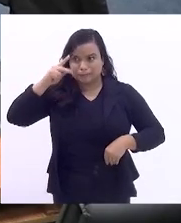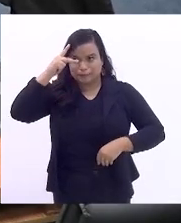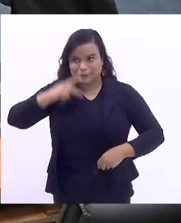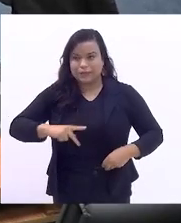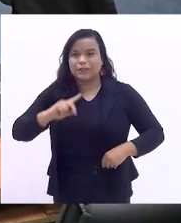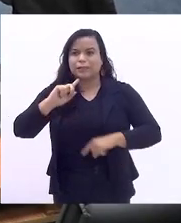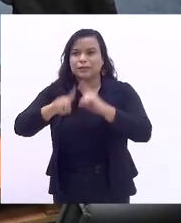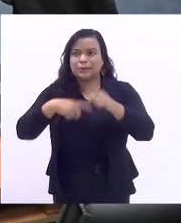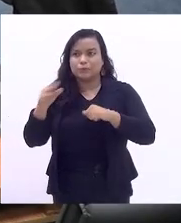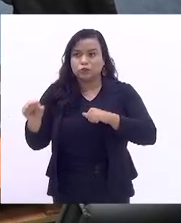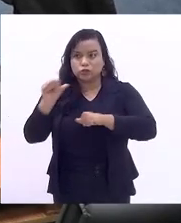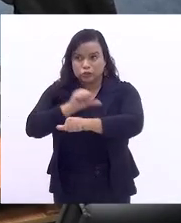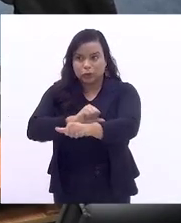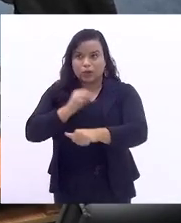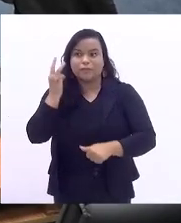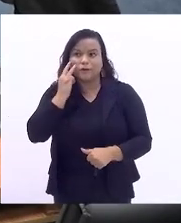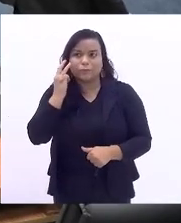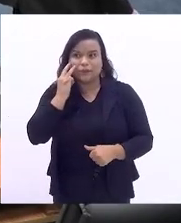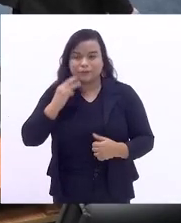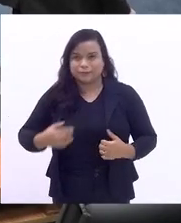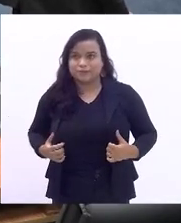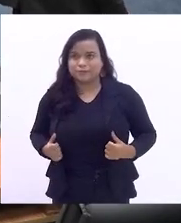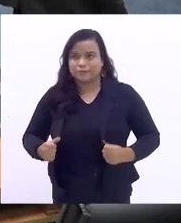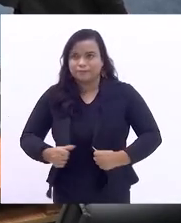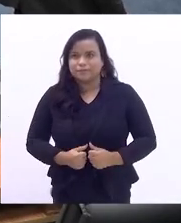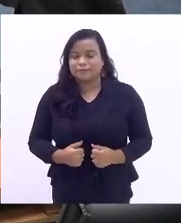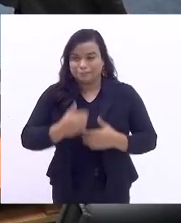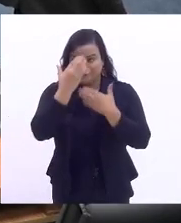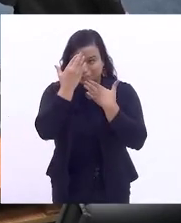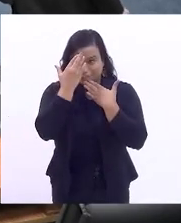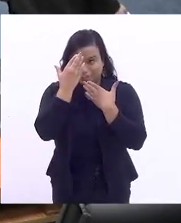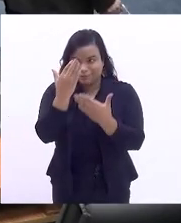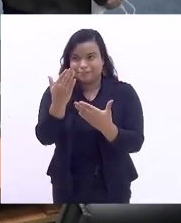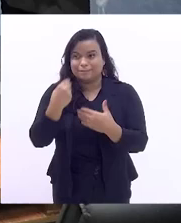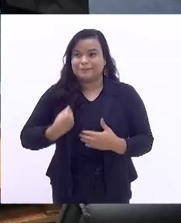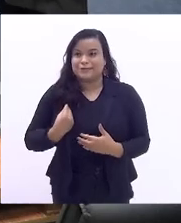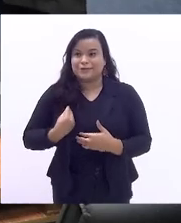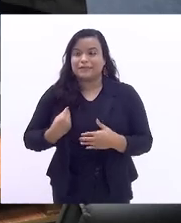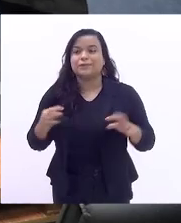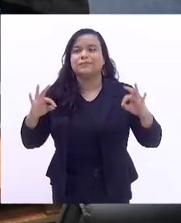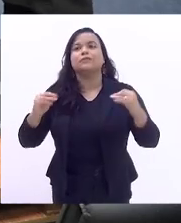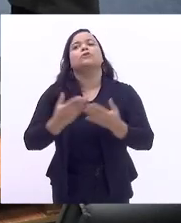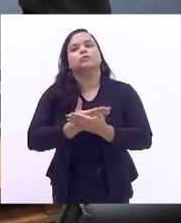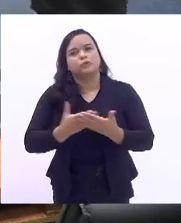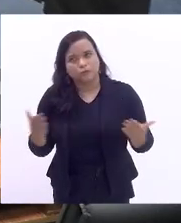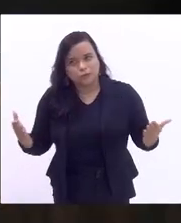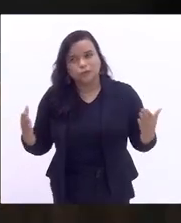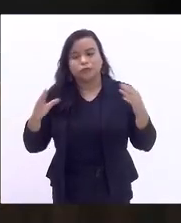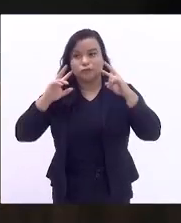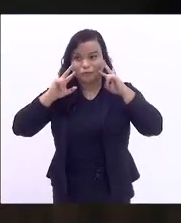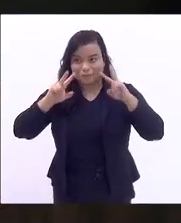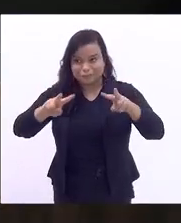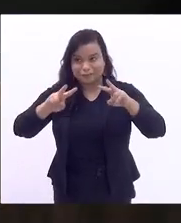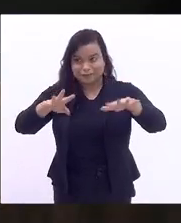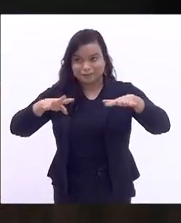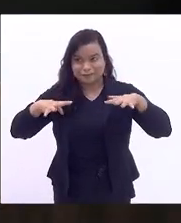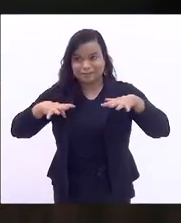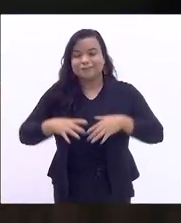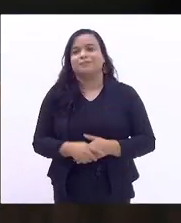de troca com deputado waldeck é muito agradecida pela presença de todos pela audiência